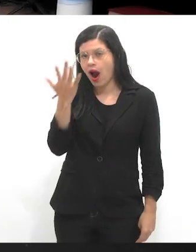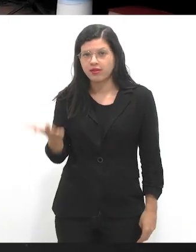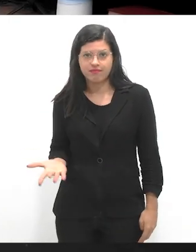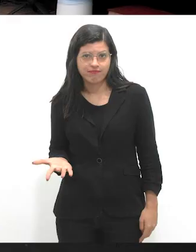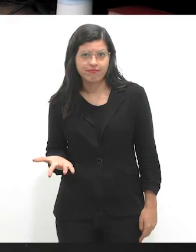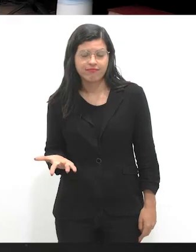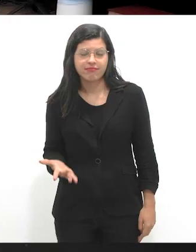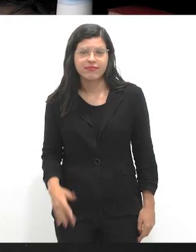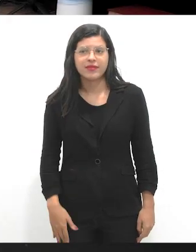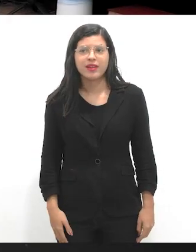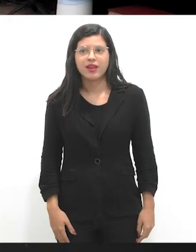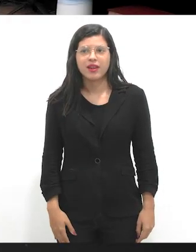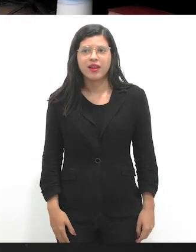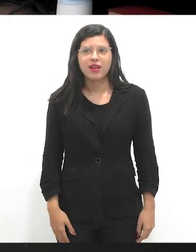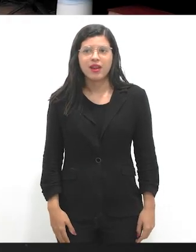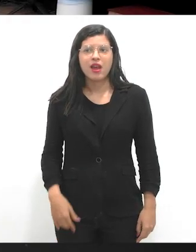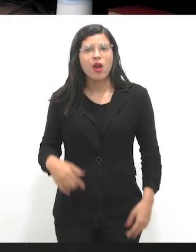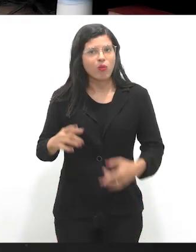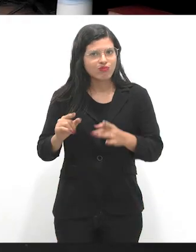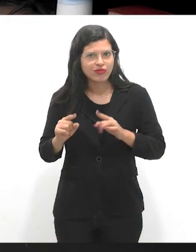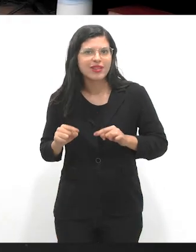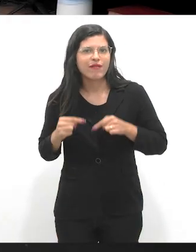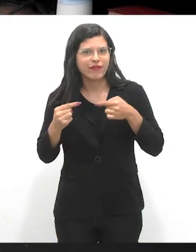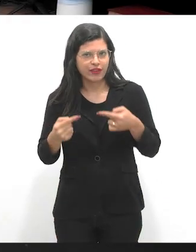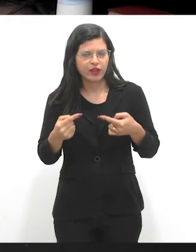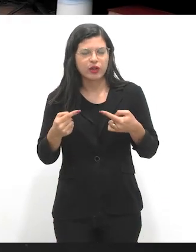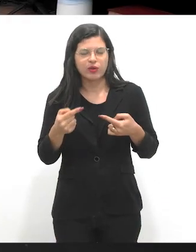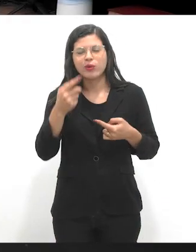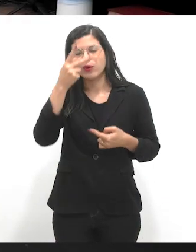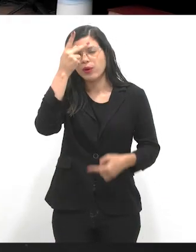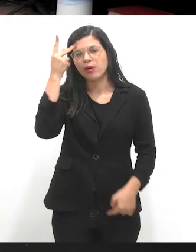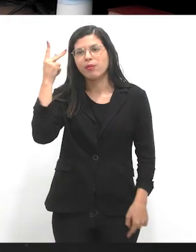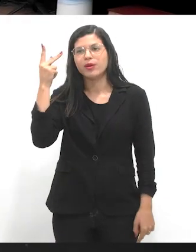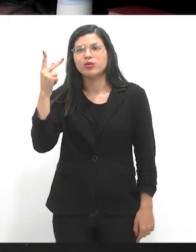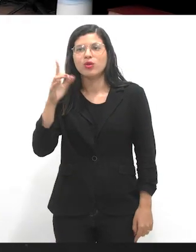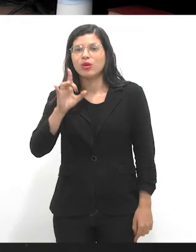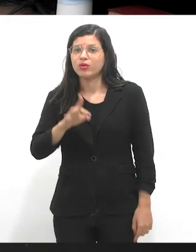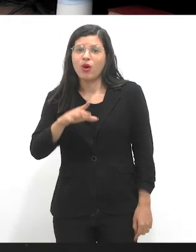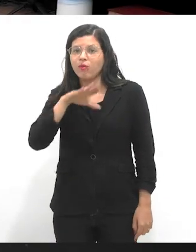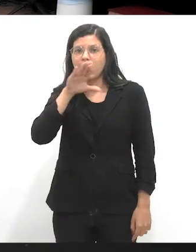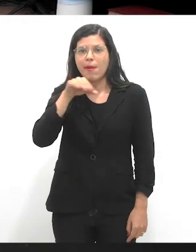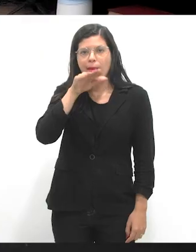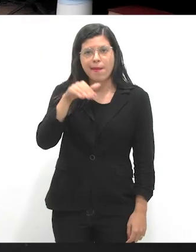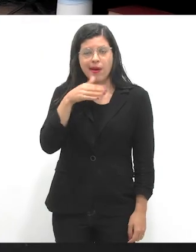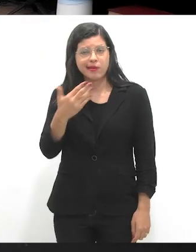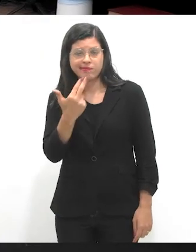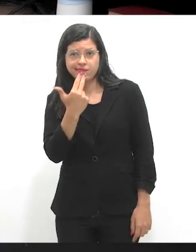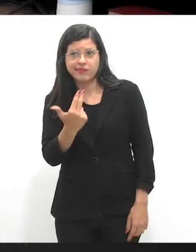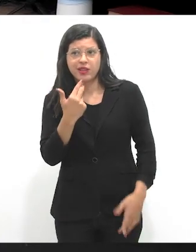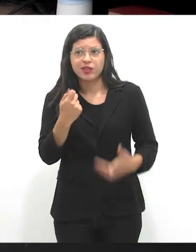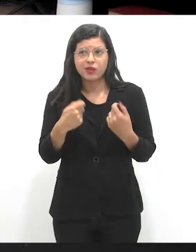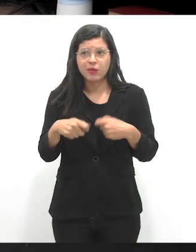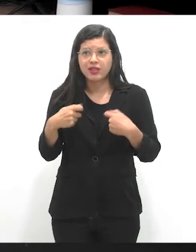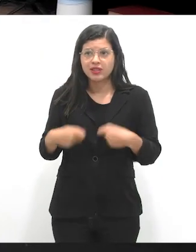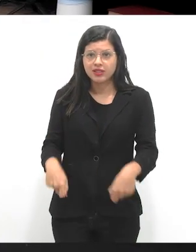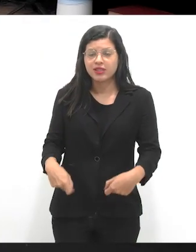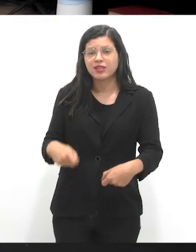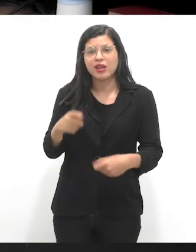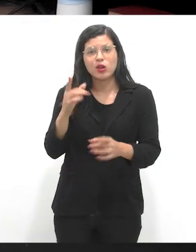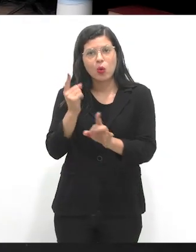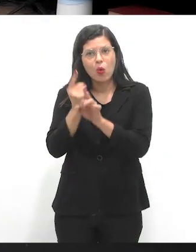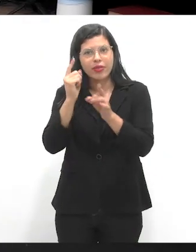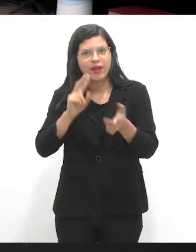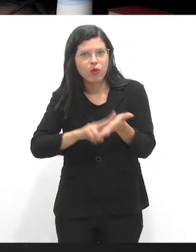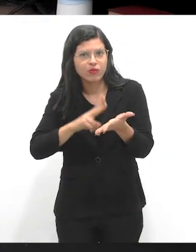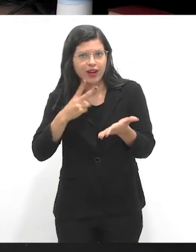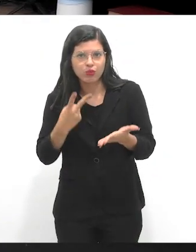pensa árabe, é um desafio. Então, se aquela pessoa, ela realmente só fala árabe, a gente fica precisando, vamos achar